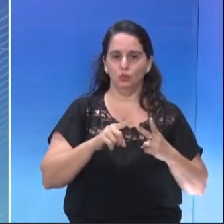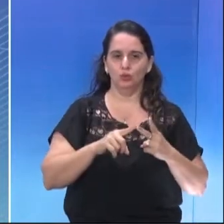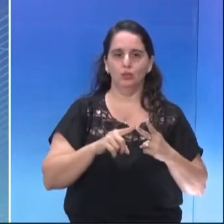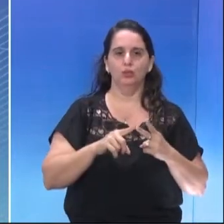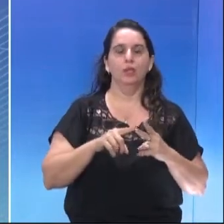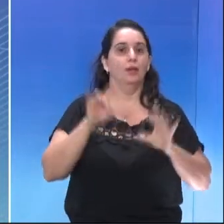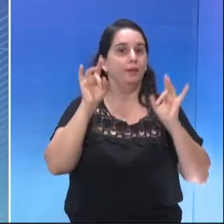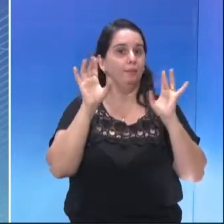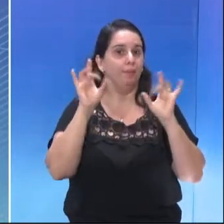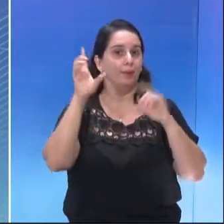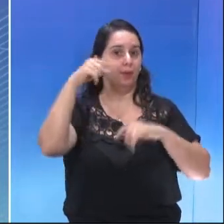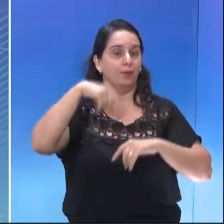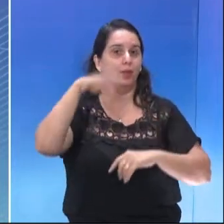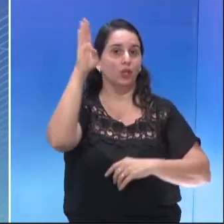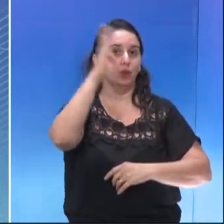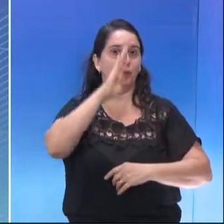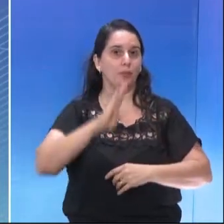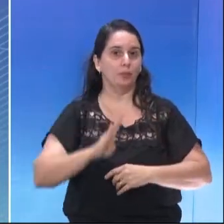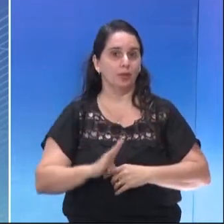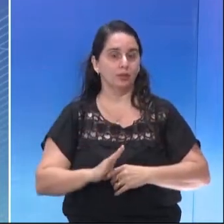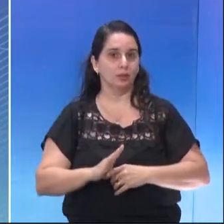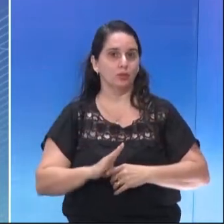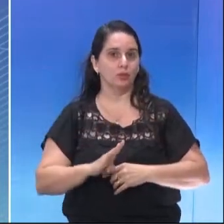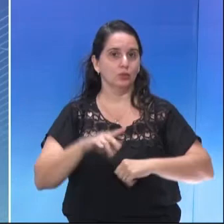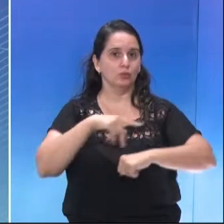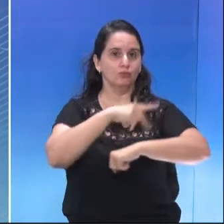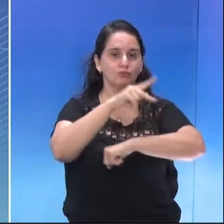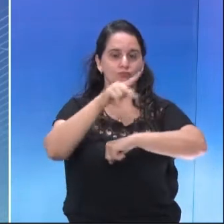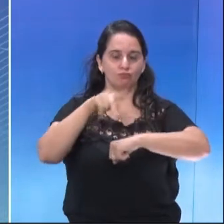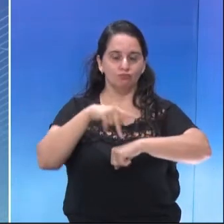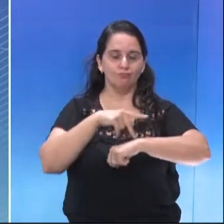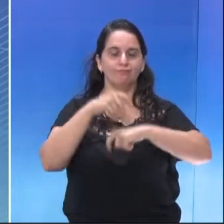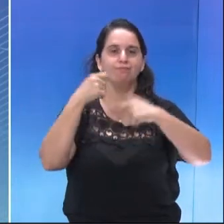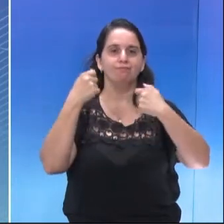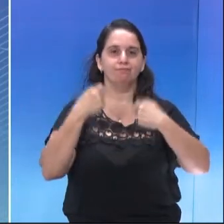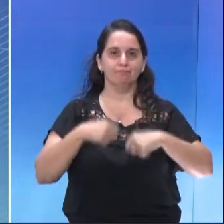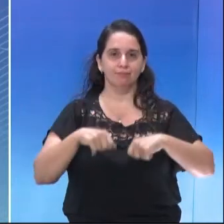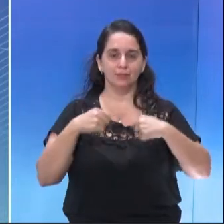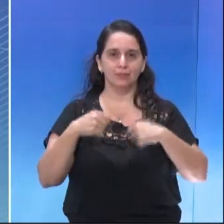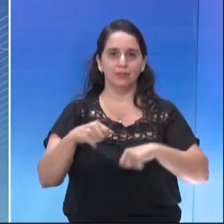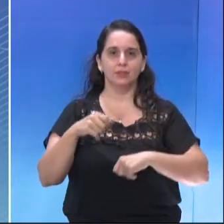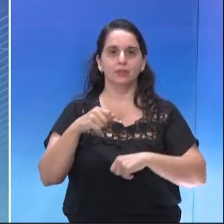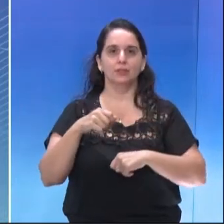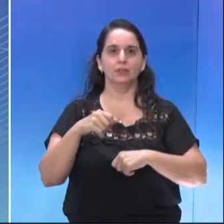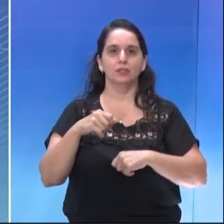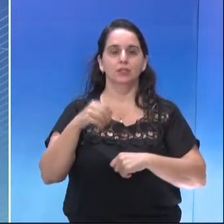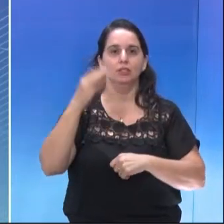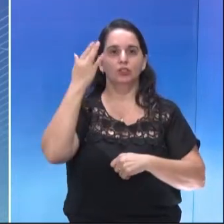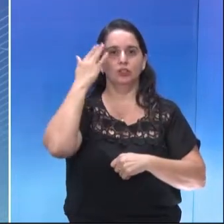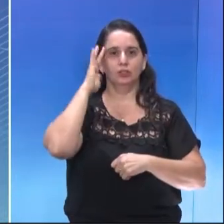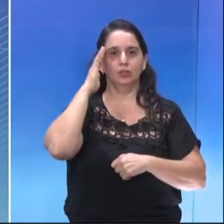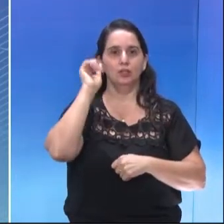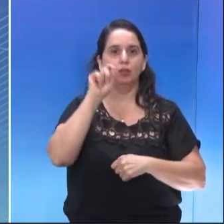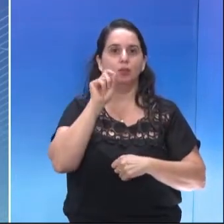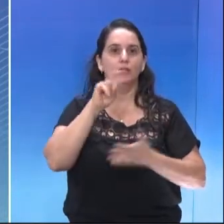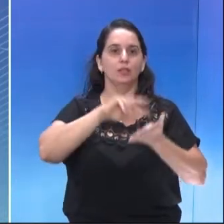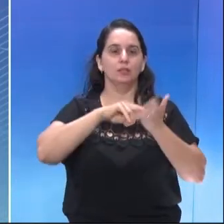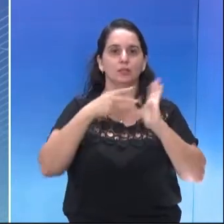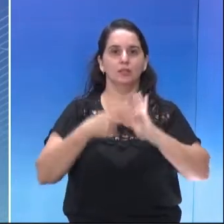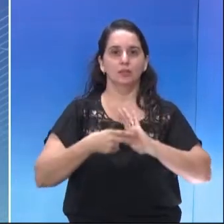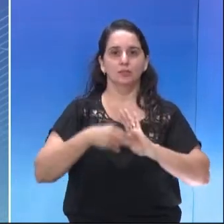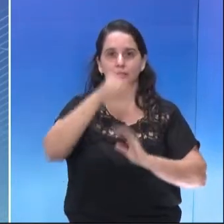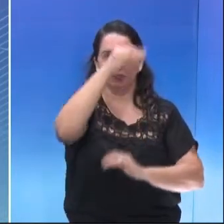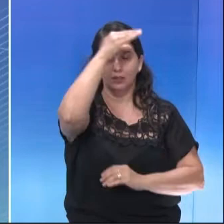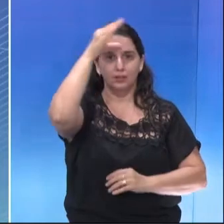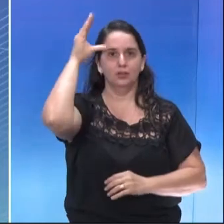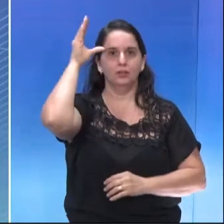nesse país, nesse nosso país, que é o que mais precisa se ter, é esse conceito de cidadania. Nós, há tempos